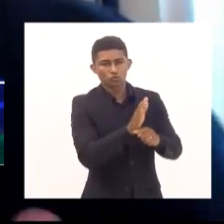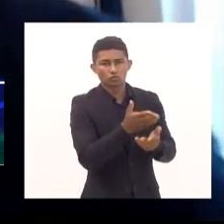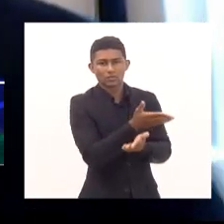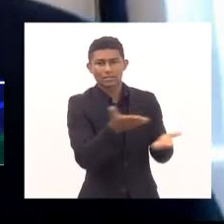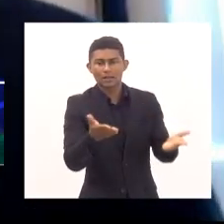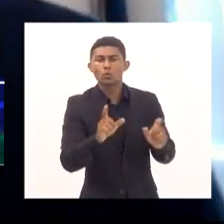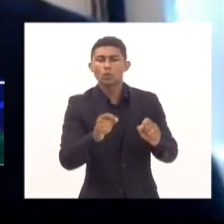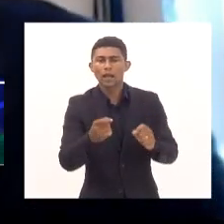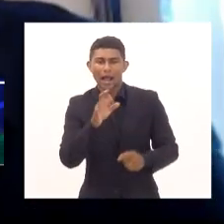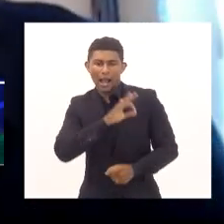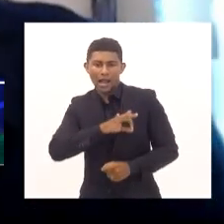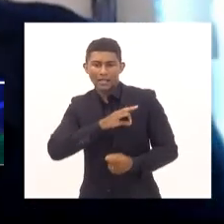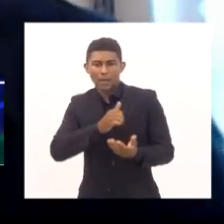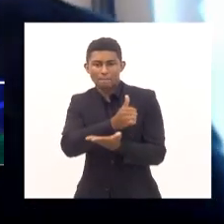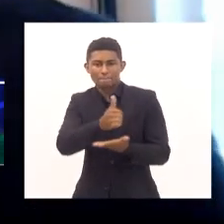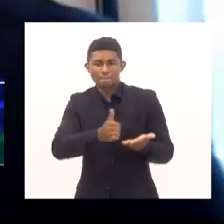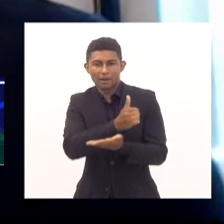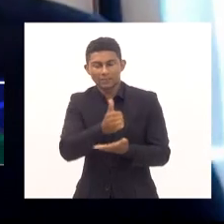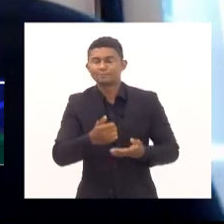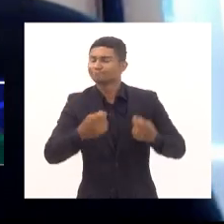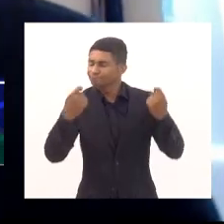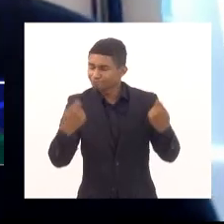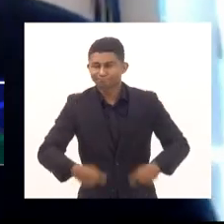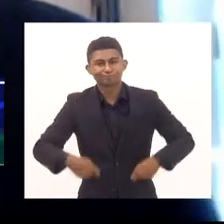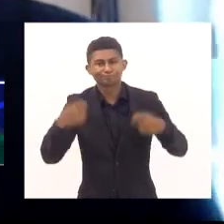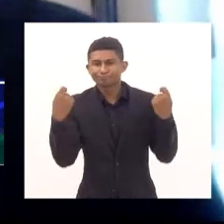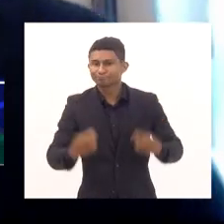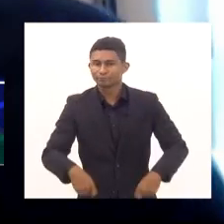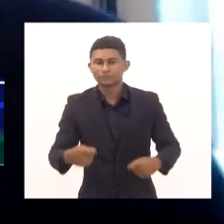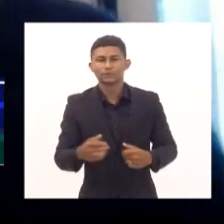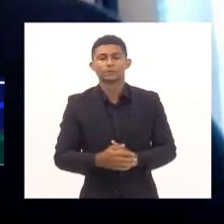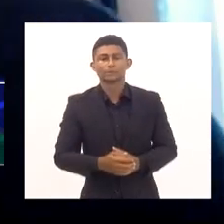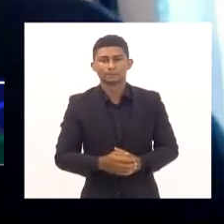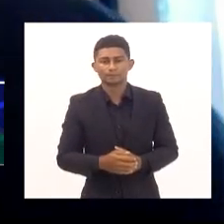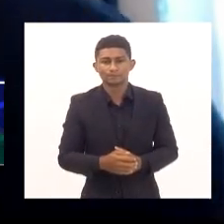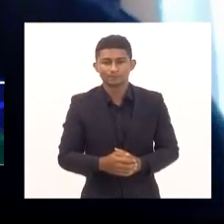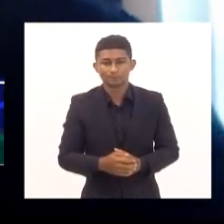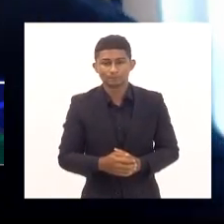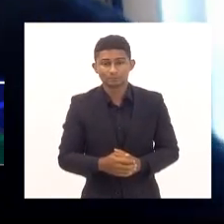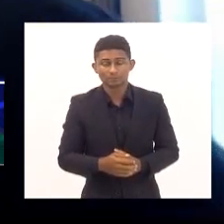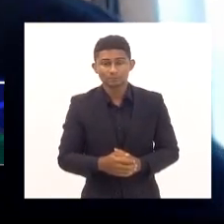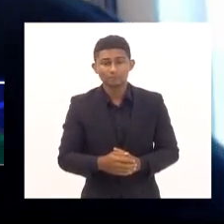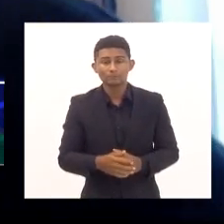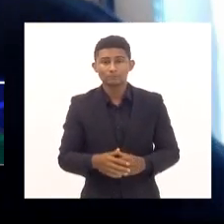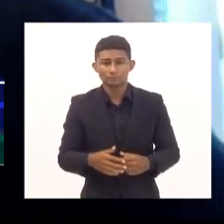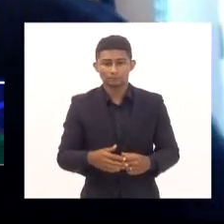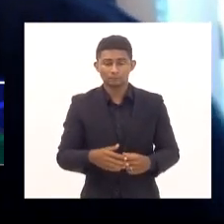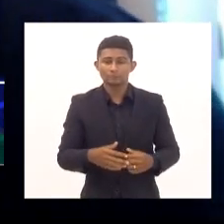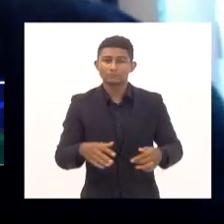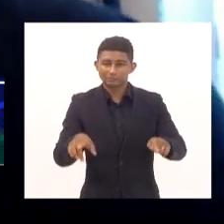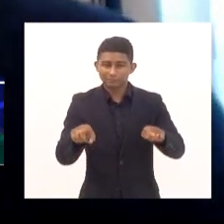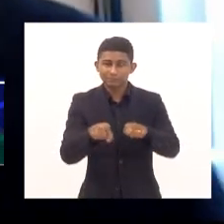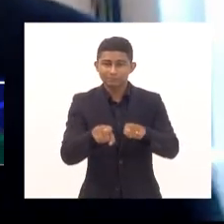piso salarial do magistério público, como progressões